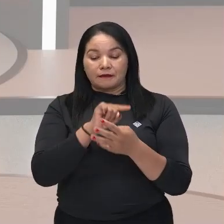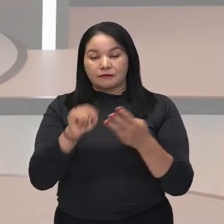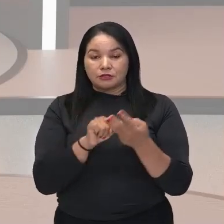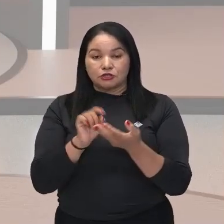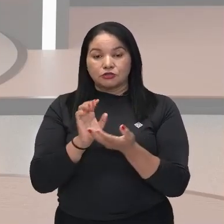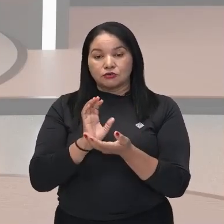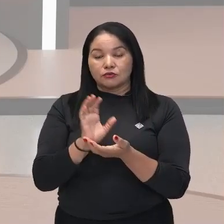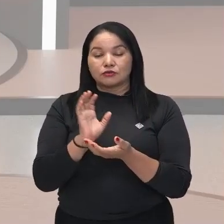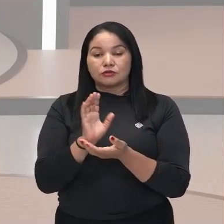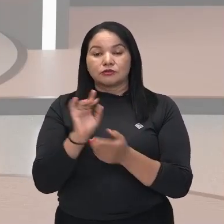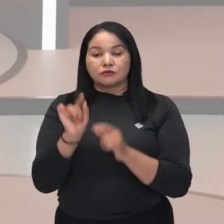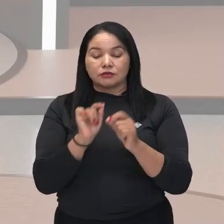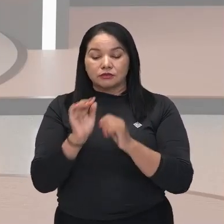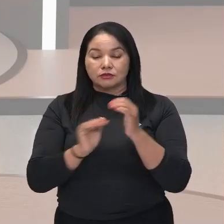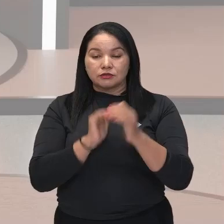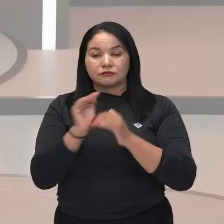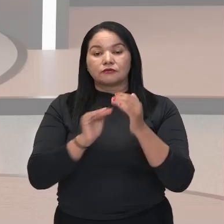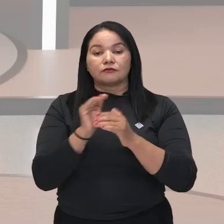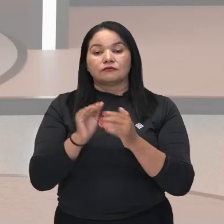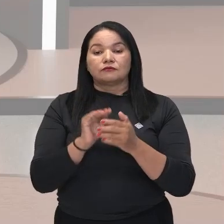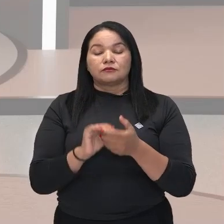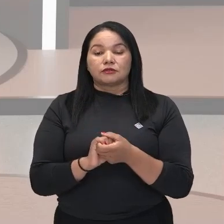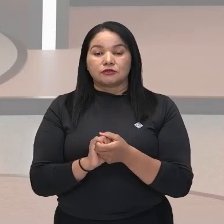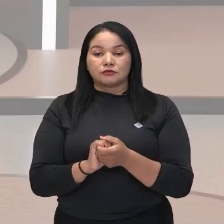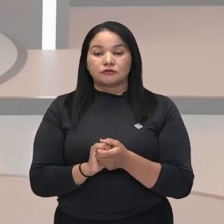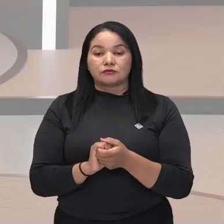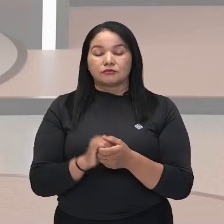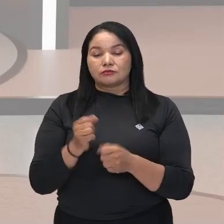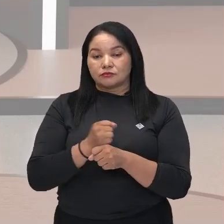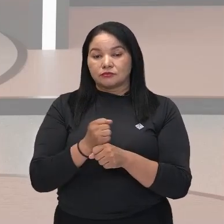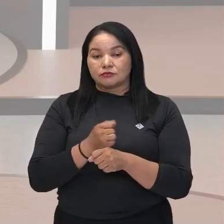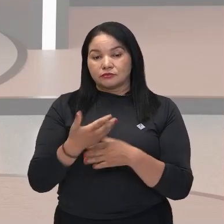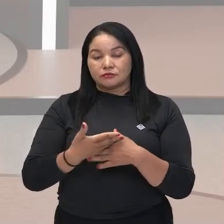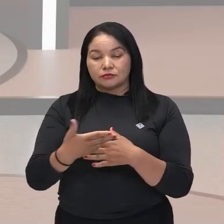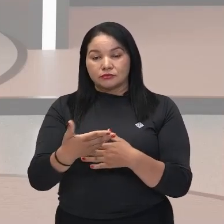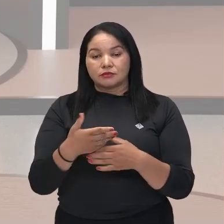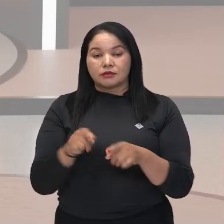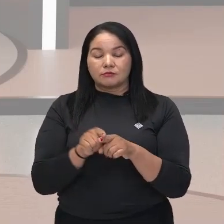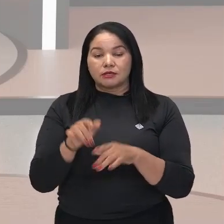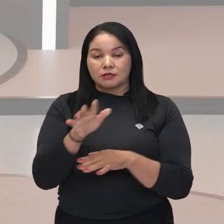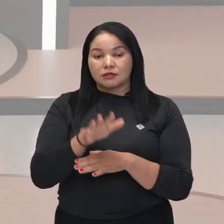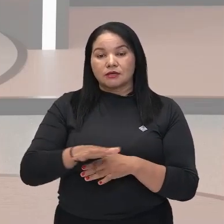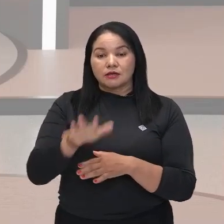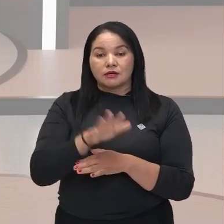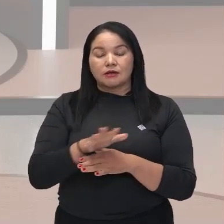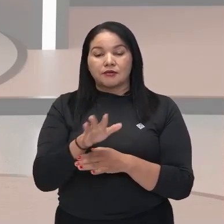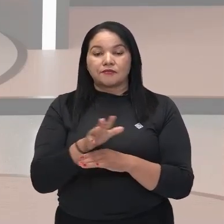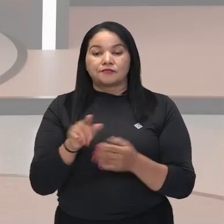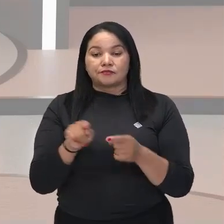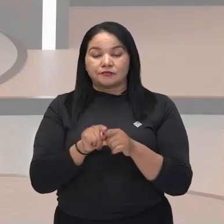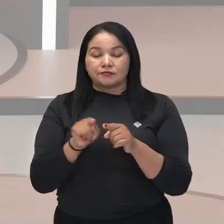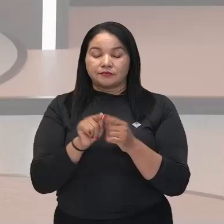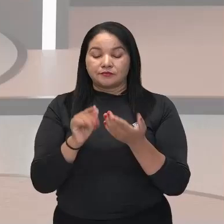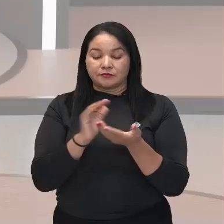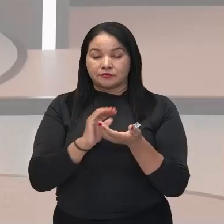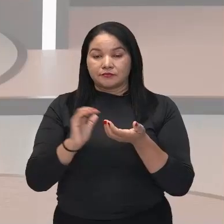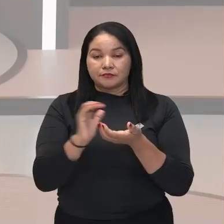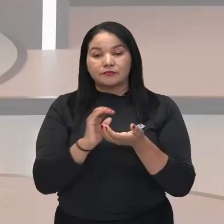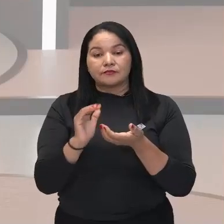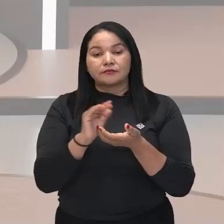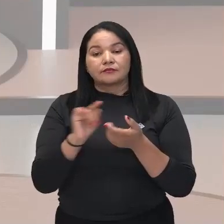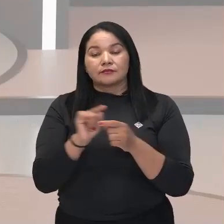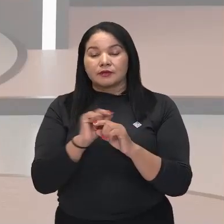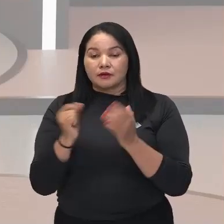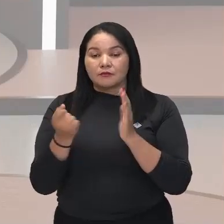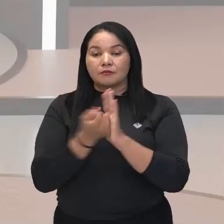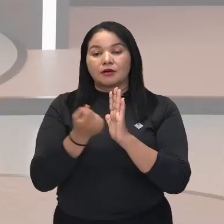aí, se desenvolvendo bastante com o passar dos anos, e essa região do Oriente Médio também vai ter a sua marca por